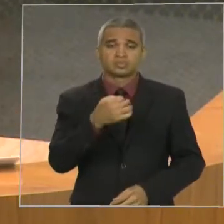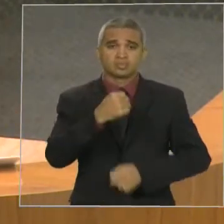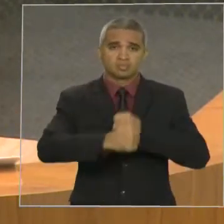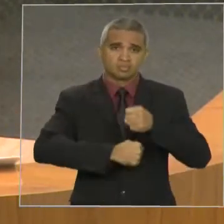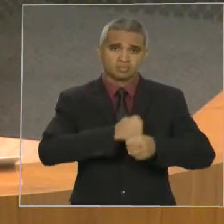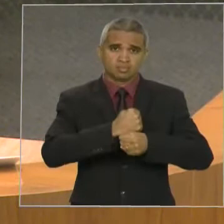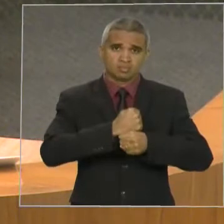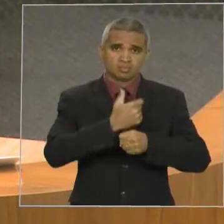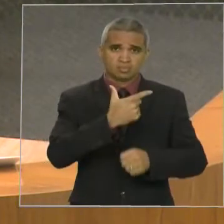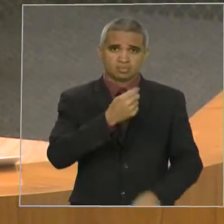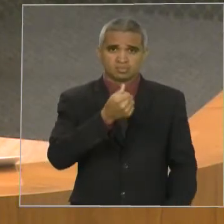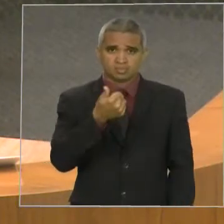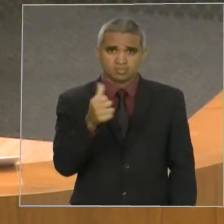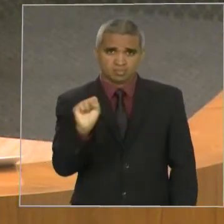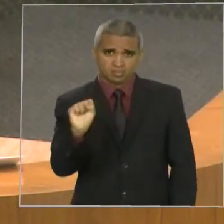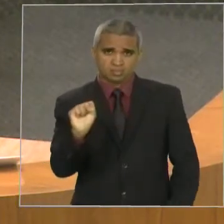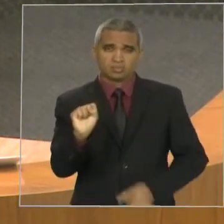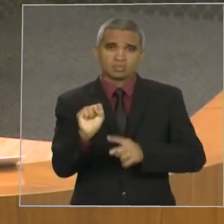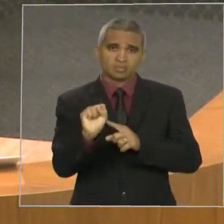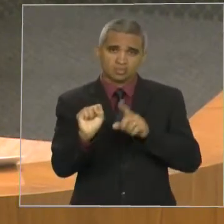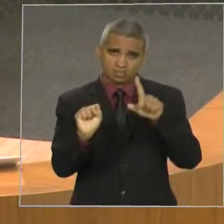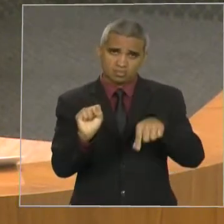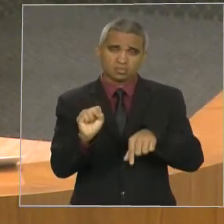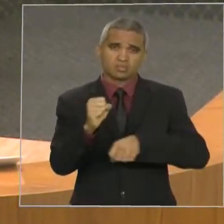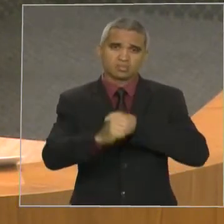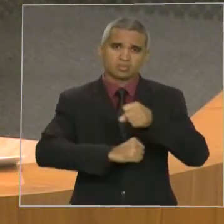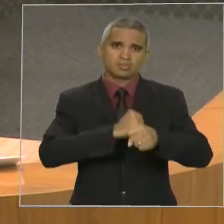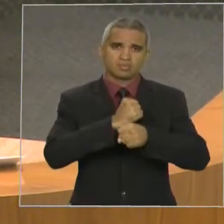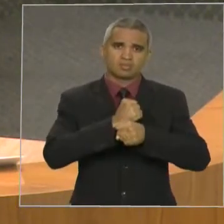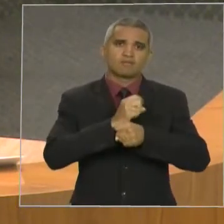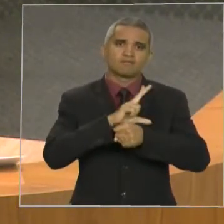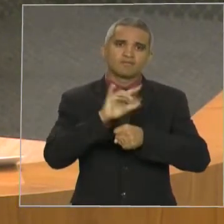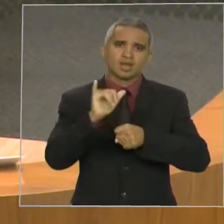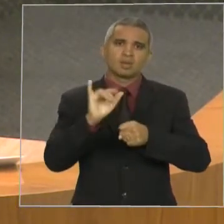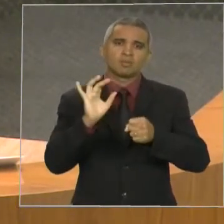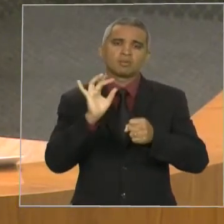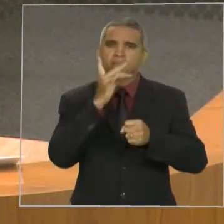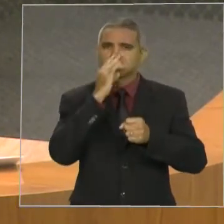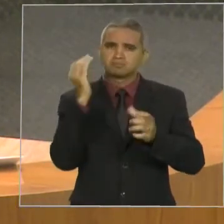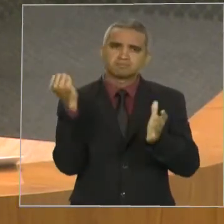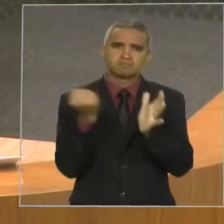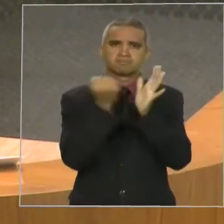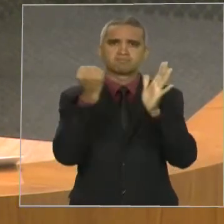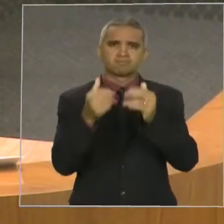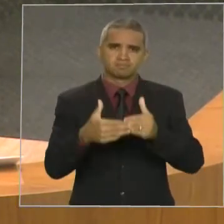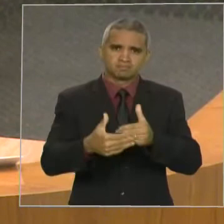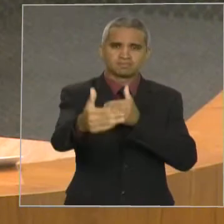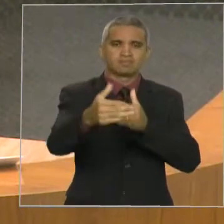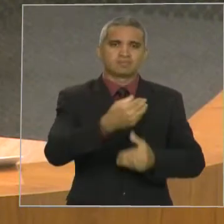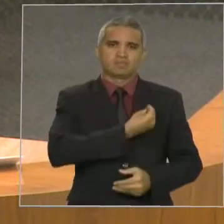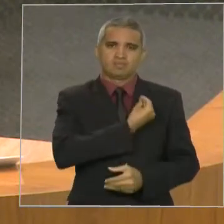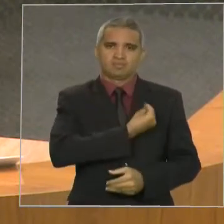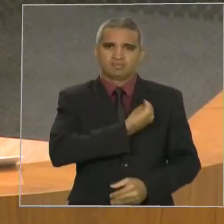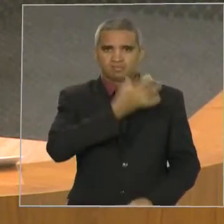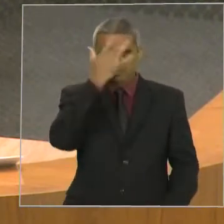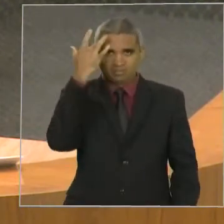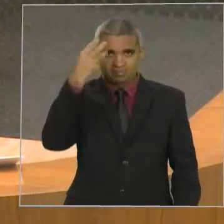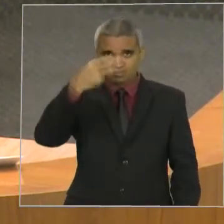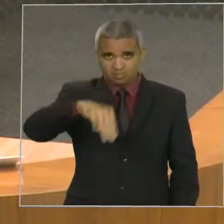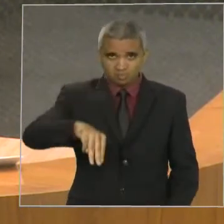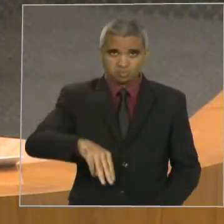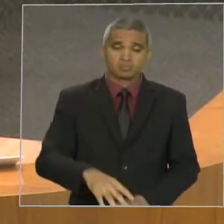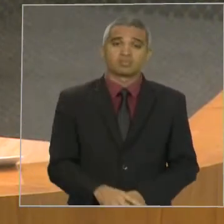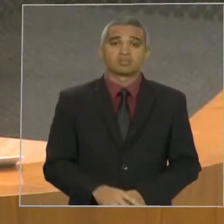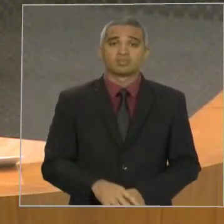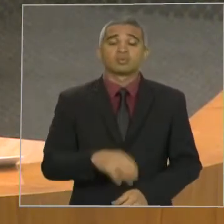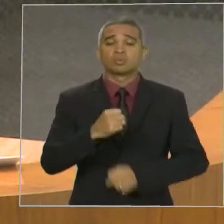ano é um ano decisivo para a vida dos maranhenses. Um ano que as pessoas vão poder